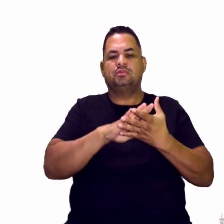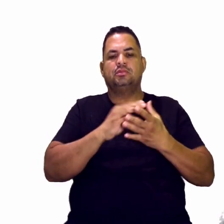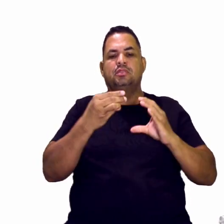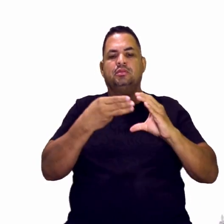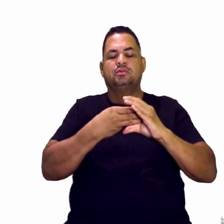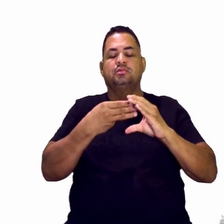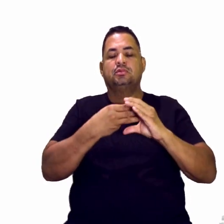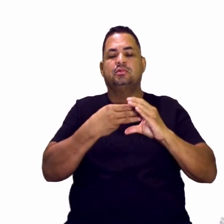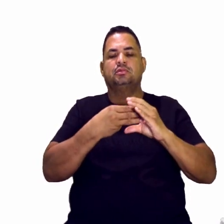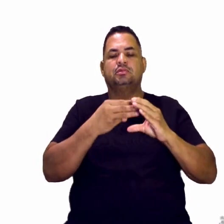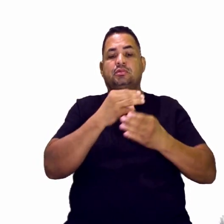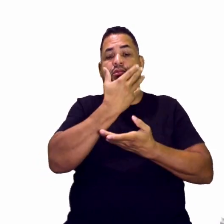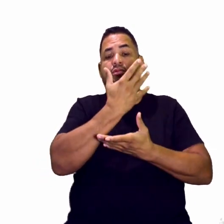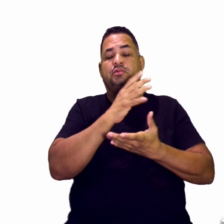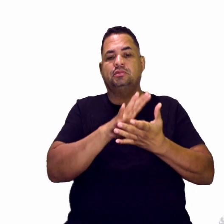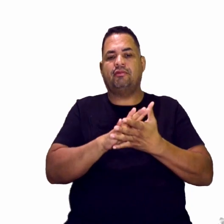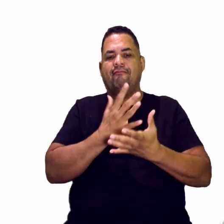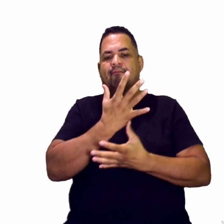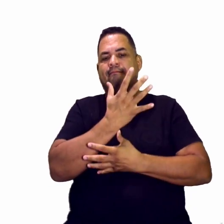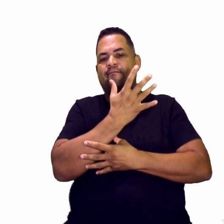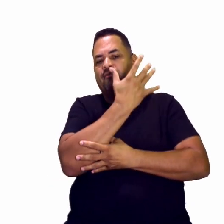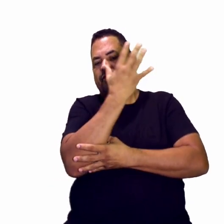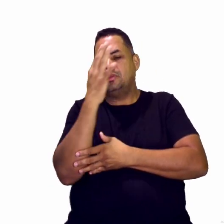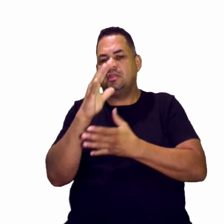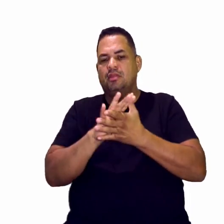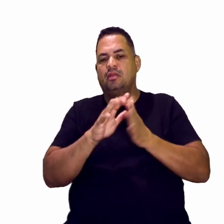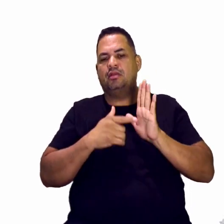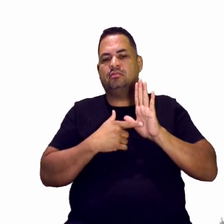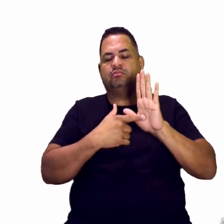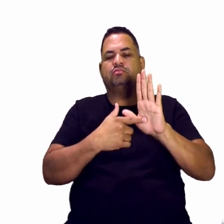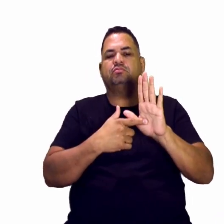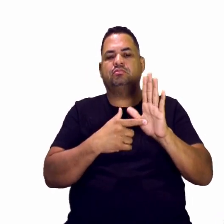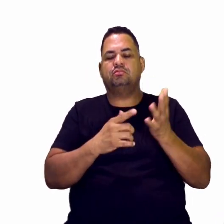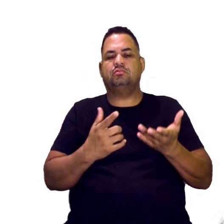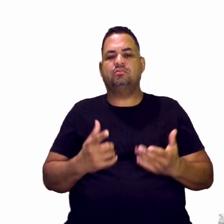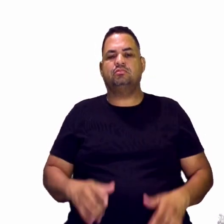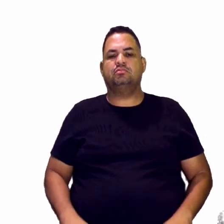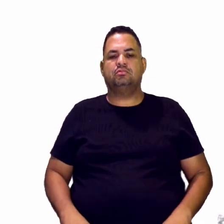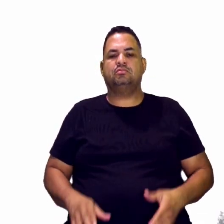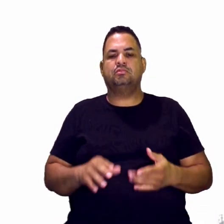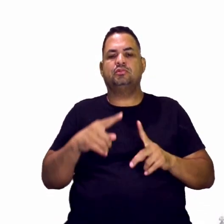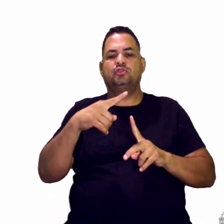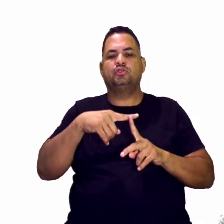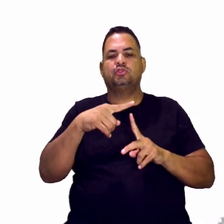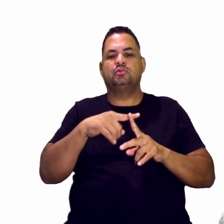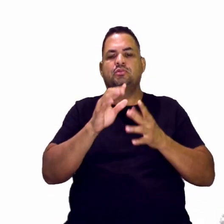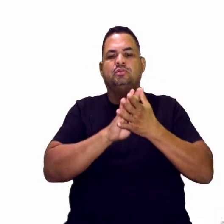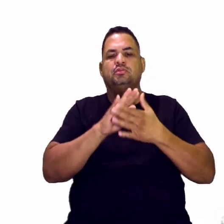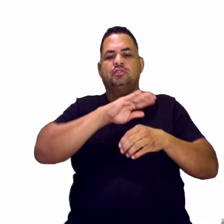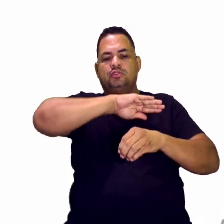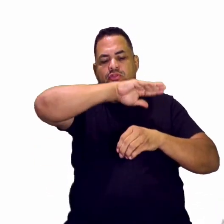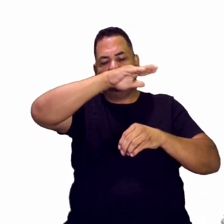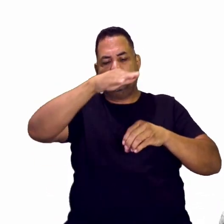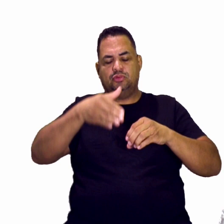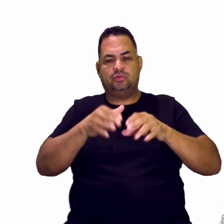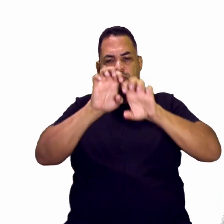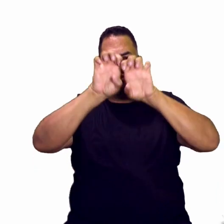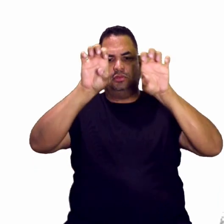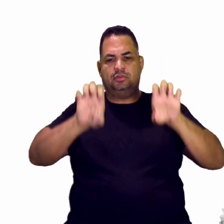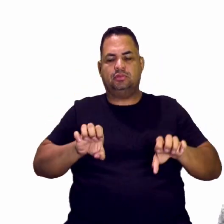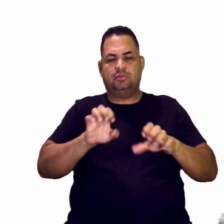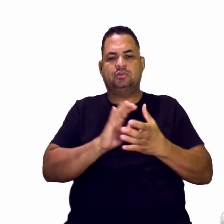gente vai ter esses outros seres que vão apresentar aí esse tipo de envoltório celular. Na